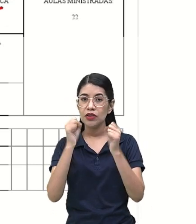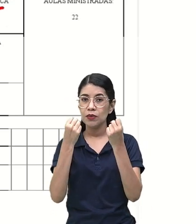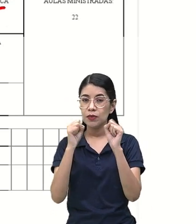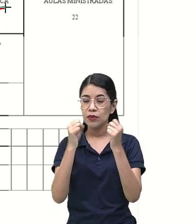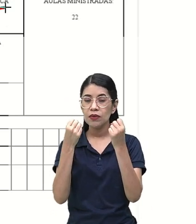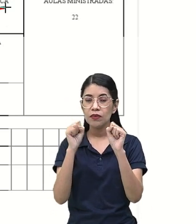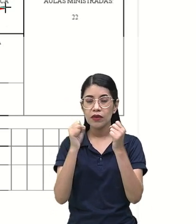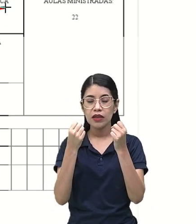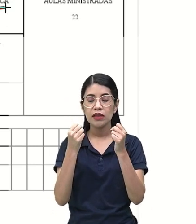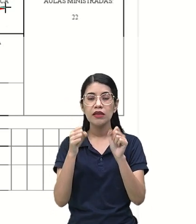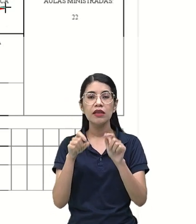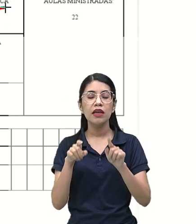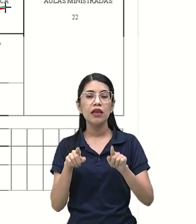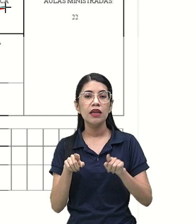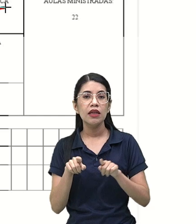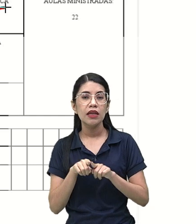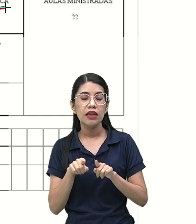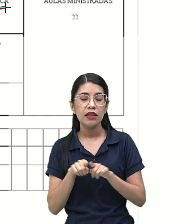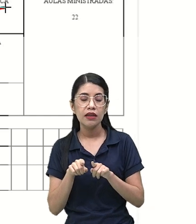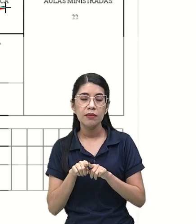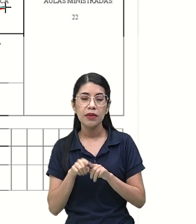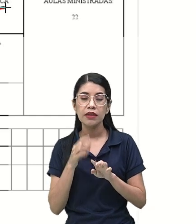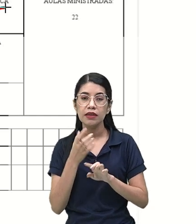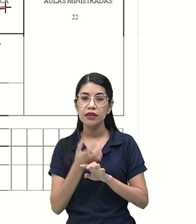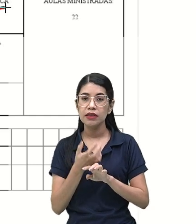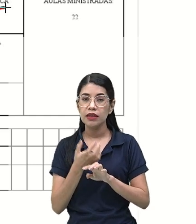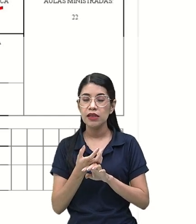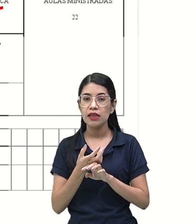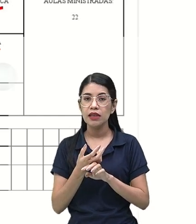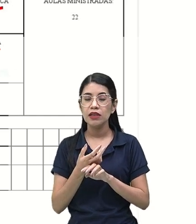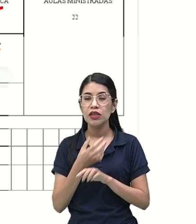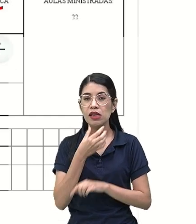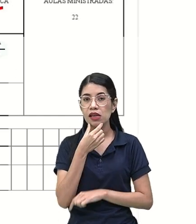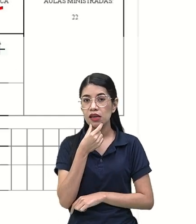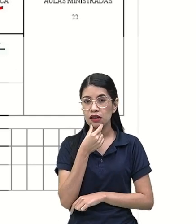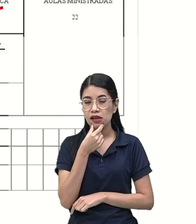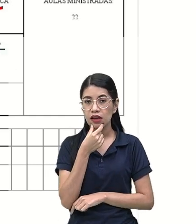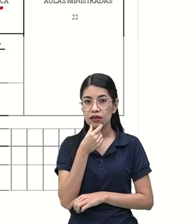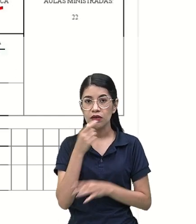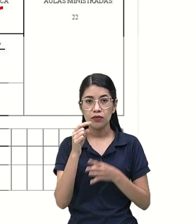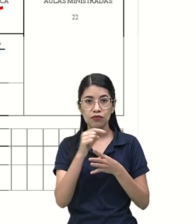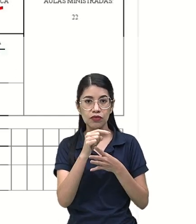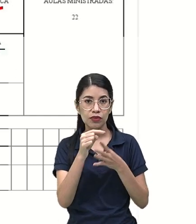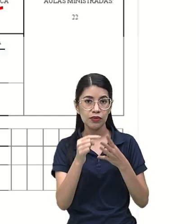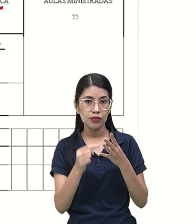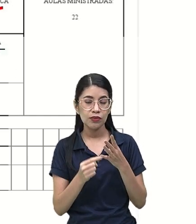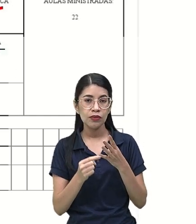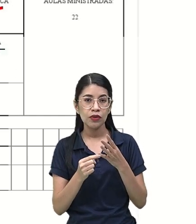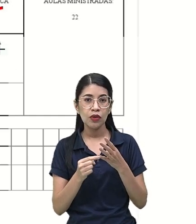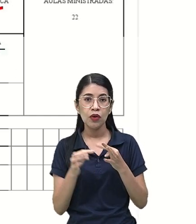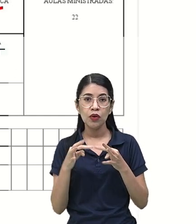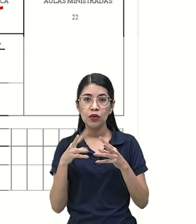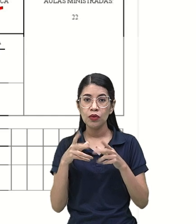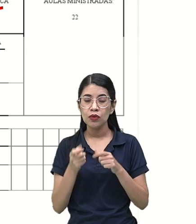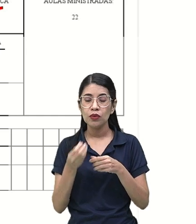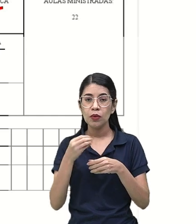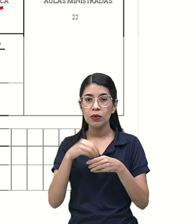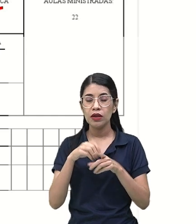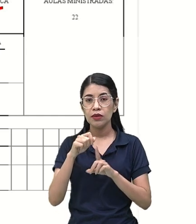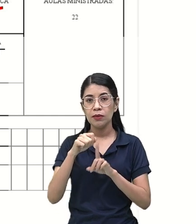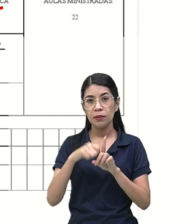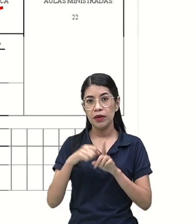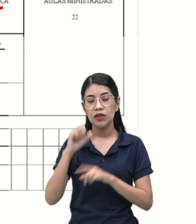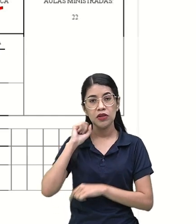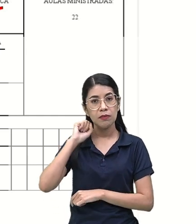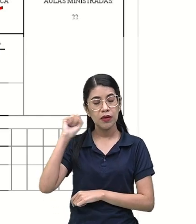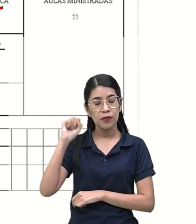física e nós tivemos o componente de língua inglesa, no mês de abril. Gente, mas no mês de